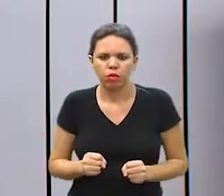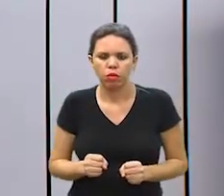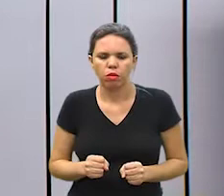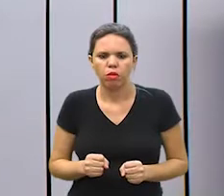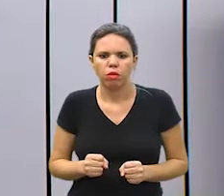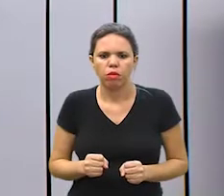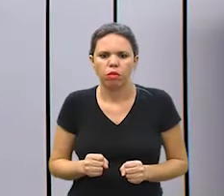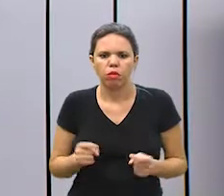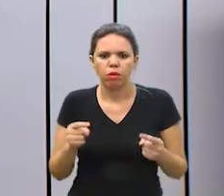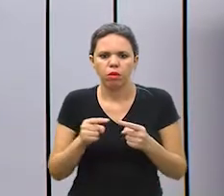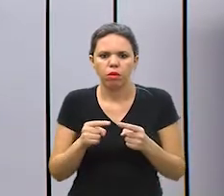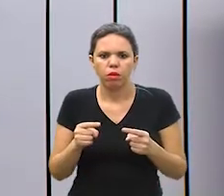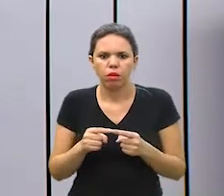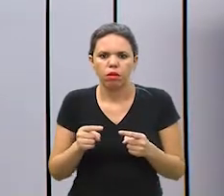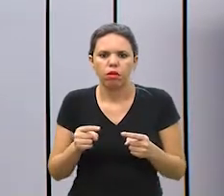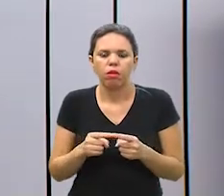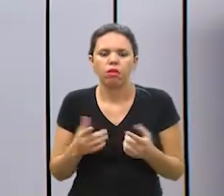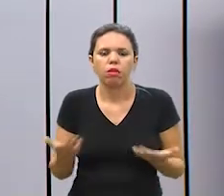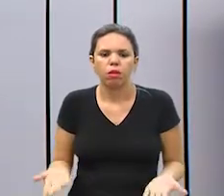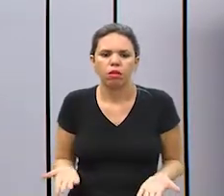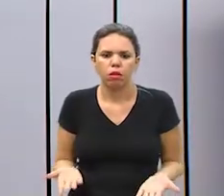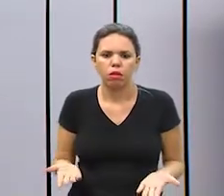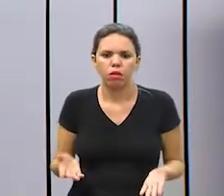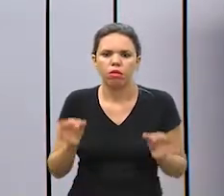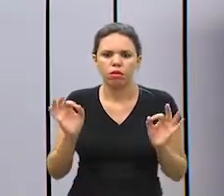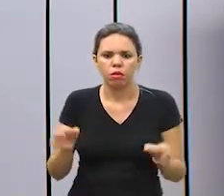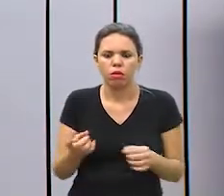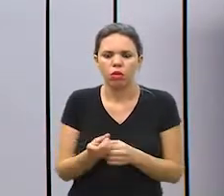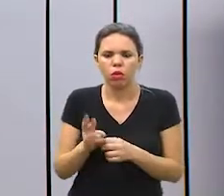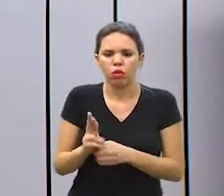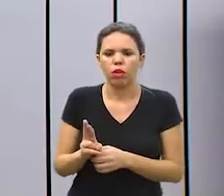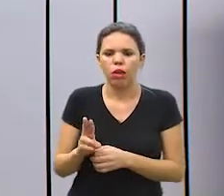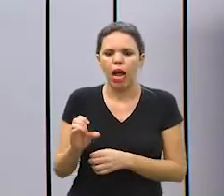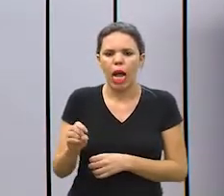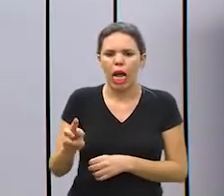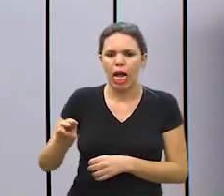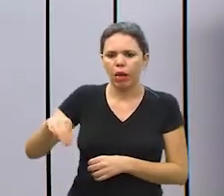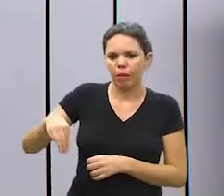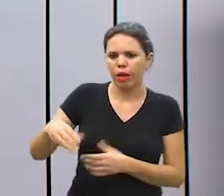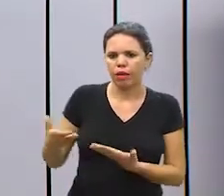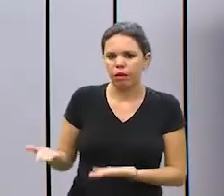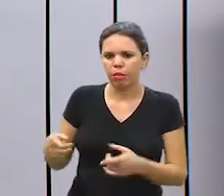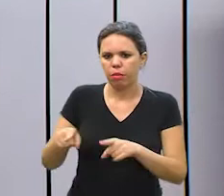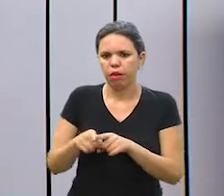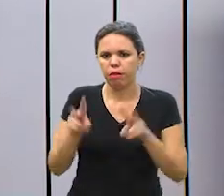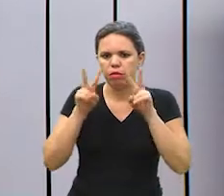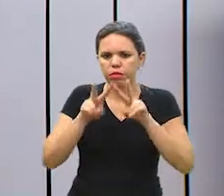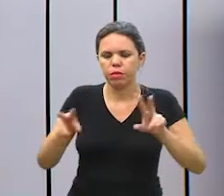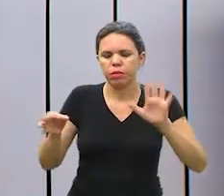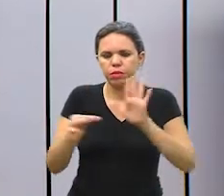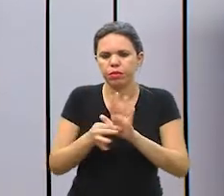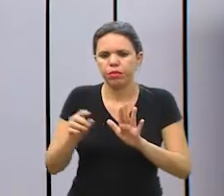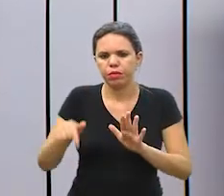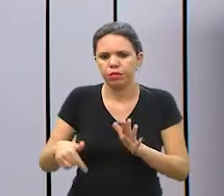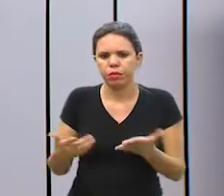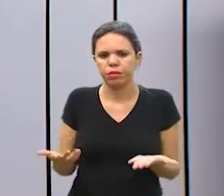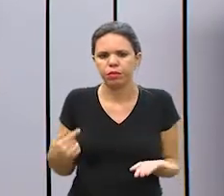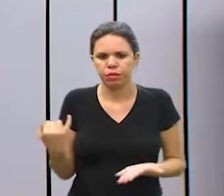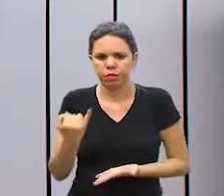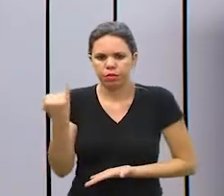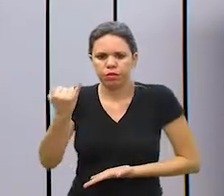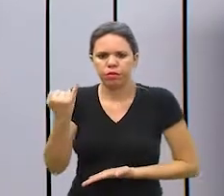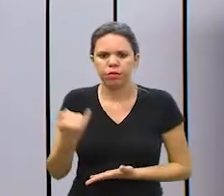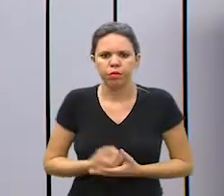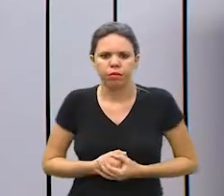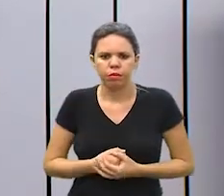nos enquadrar, né, Zé e Cecílio, e a doutora Carmen também, com visão, né, de que aquilo que é